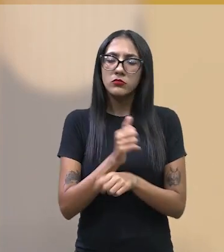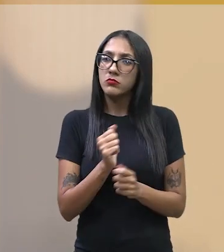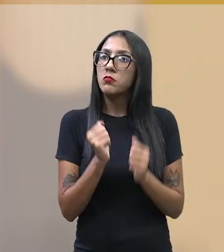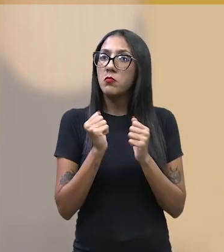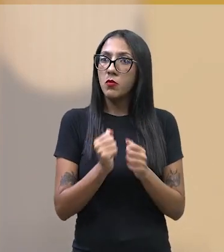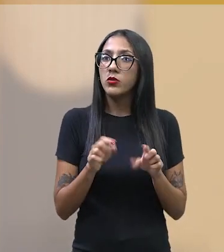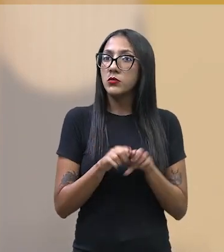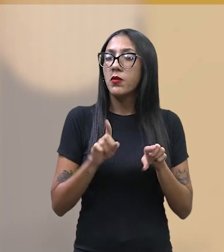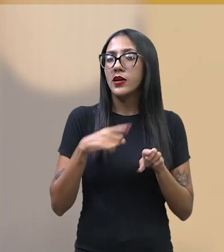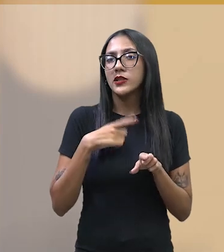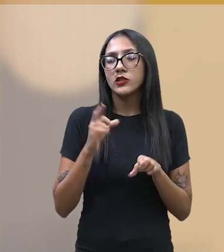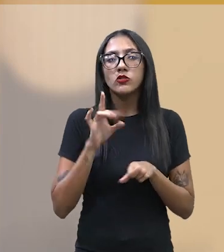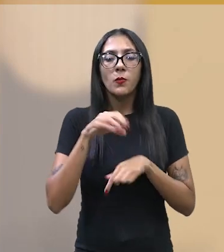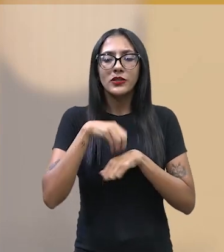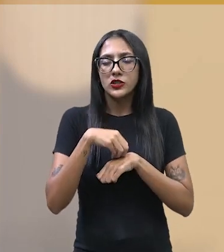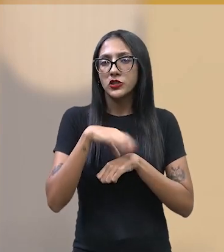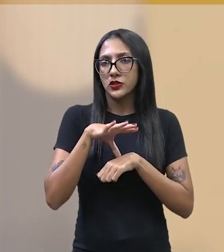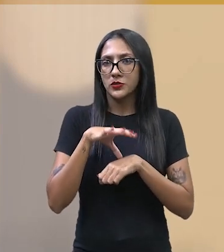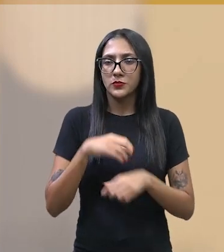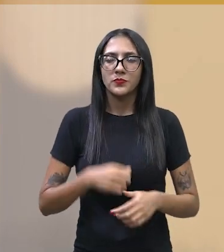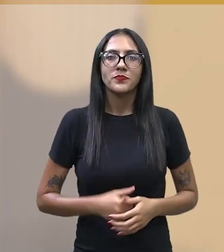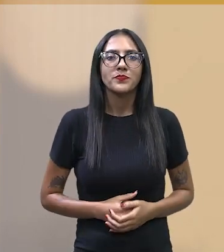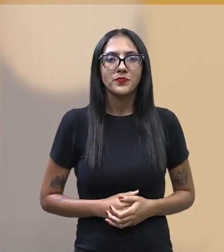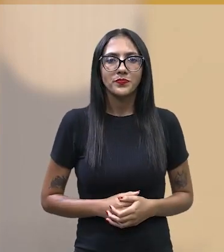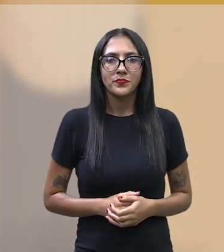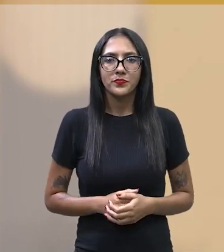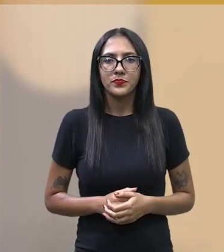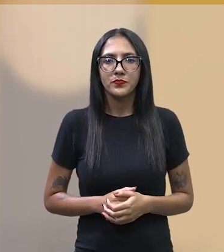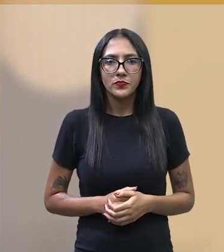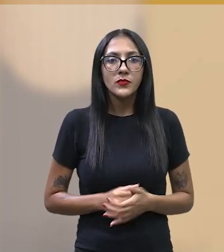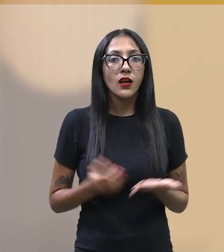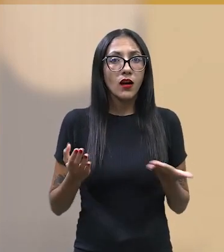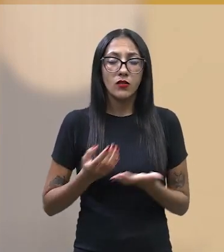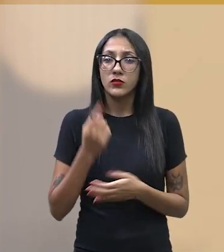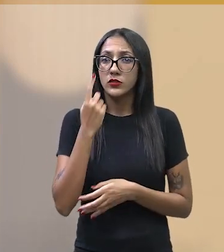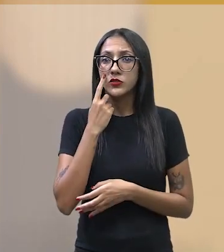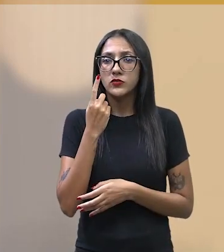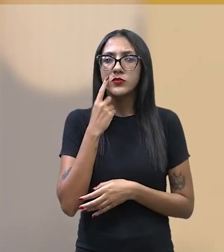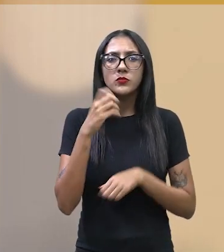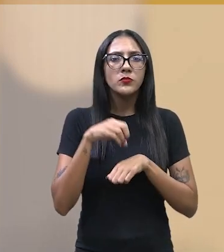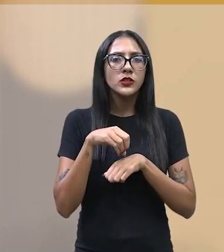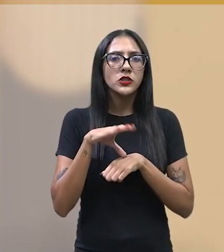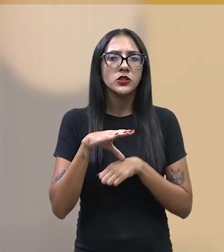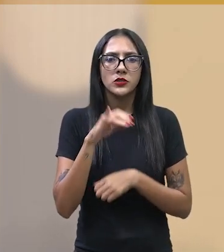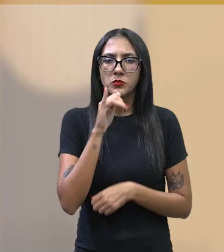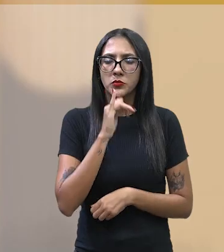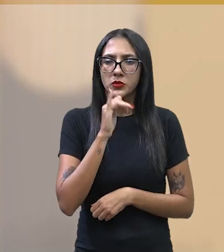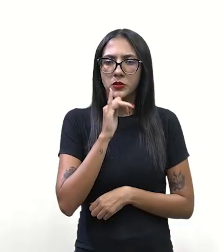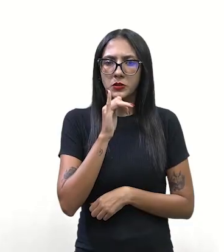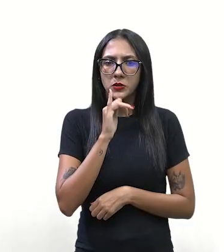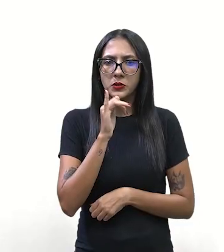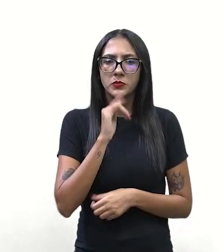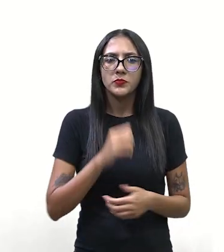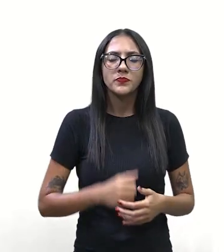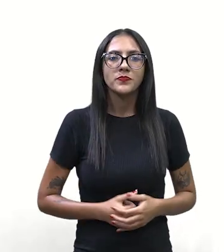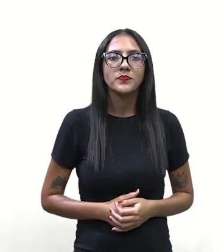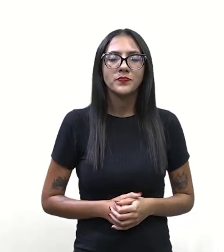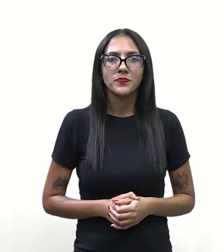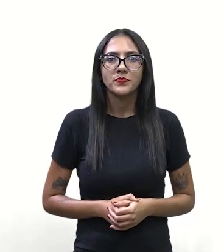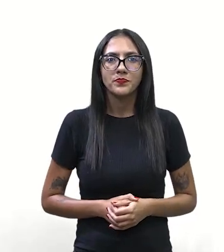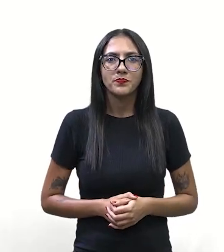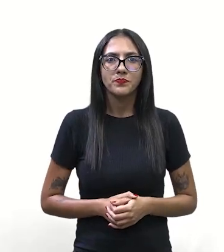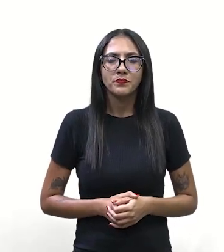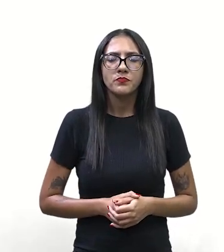uma sugestão. E aqui a gente vai ver um exemplo. Por exemplo, vejam aqui na tela com a gente.